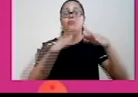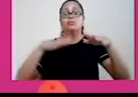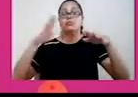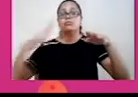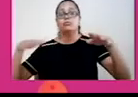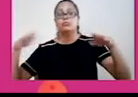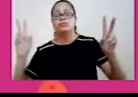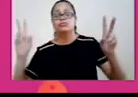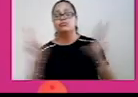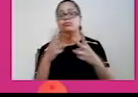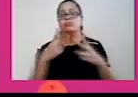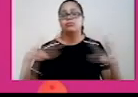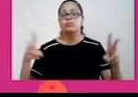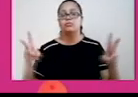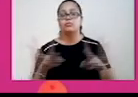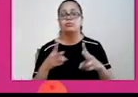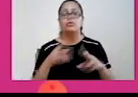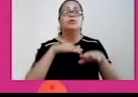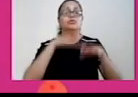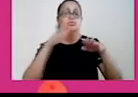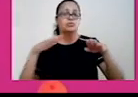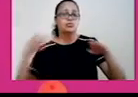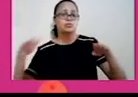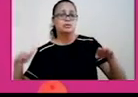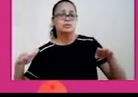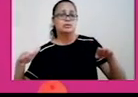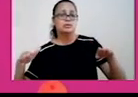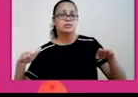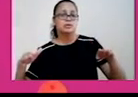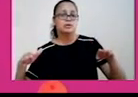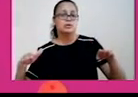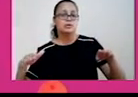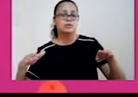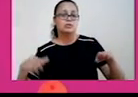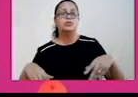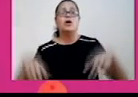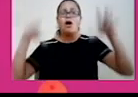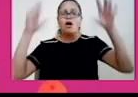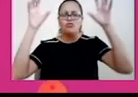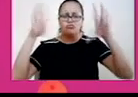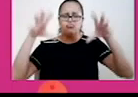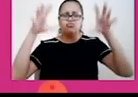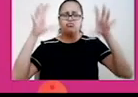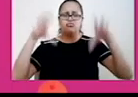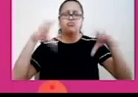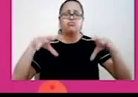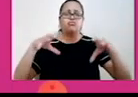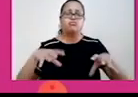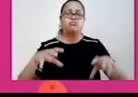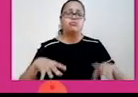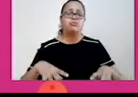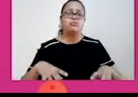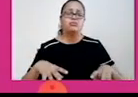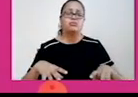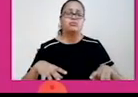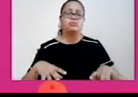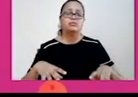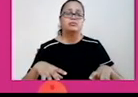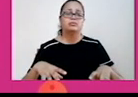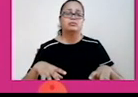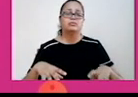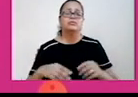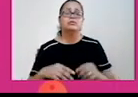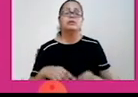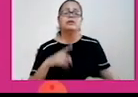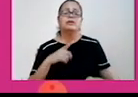Índico e Pacífico, causando intensas chuvas. Nessa região aí nós temos os